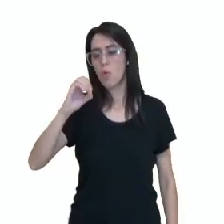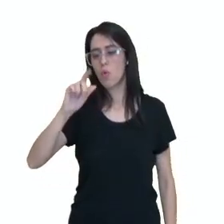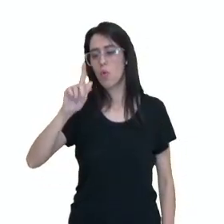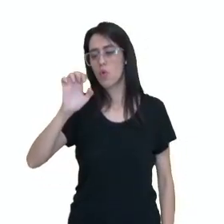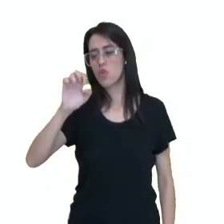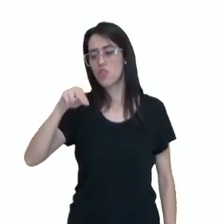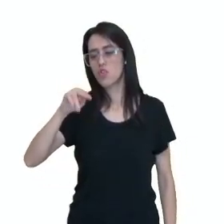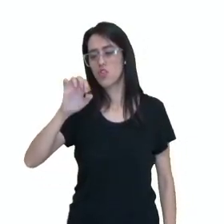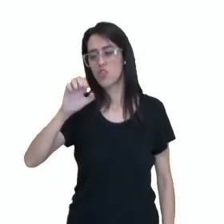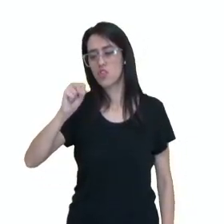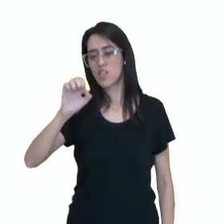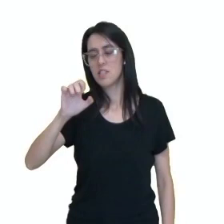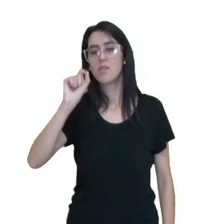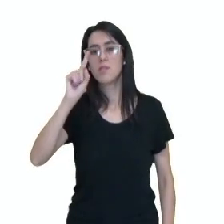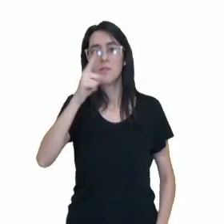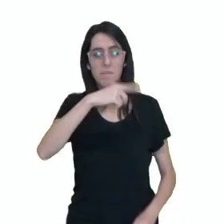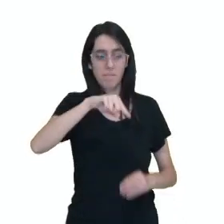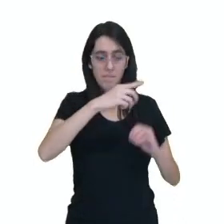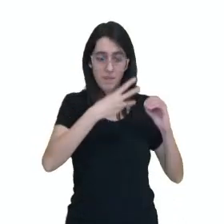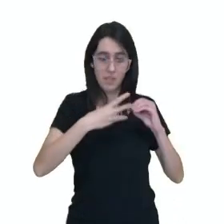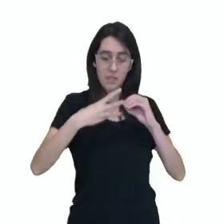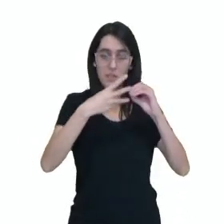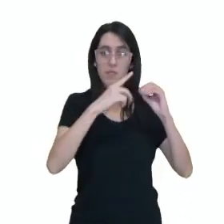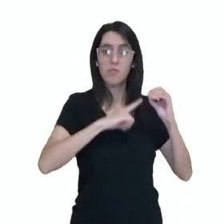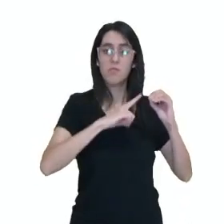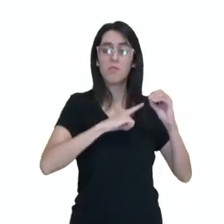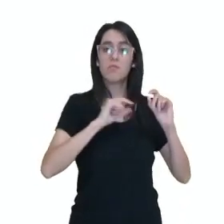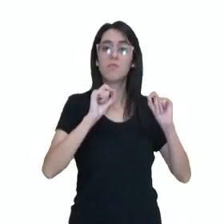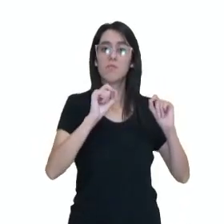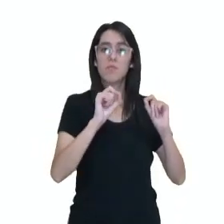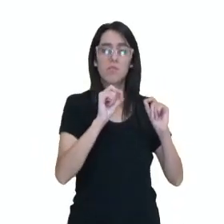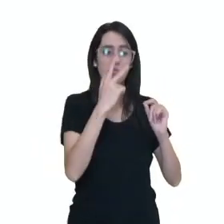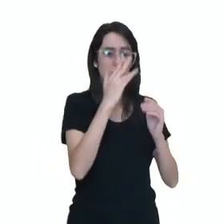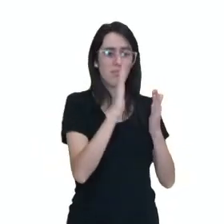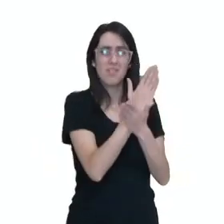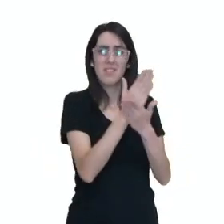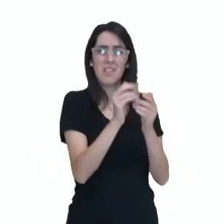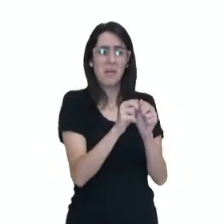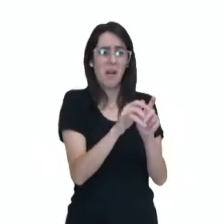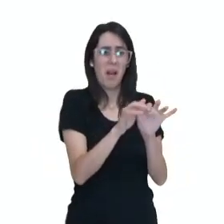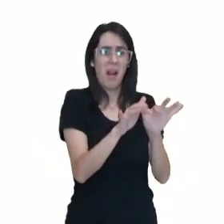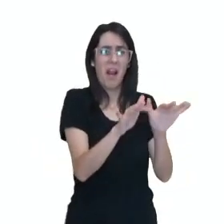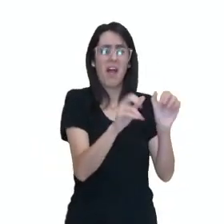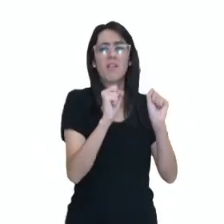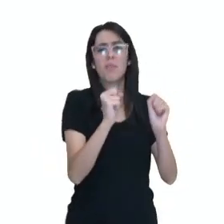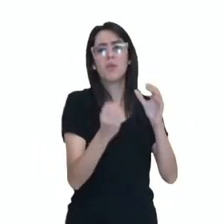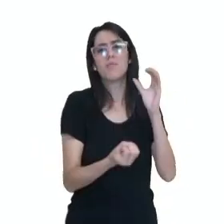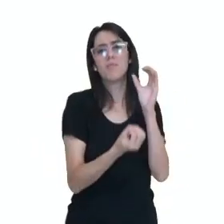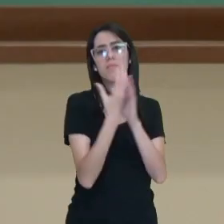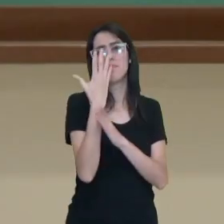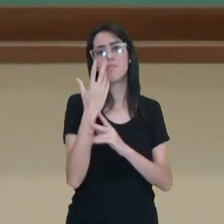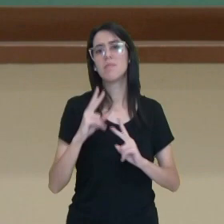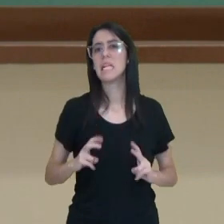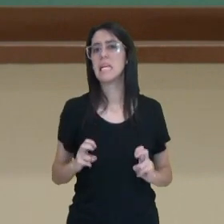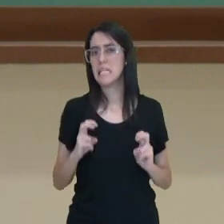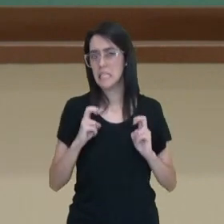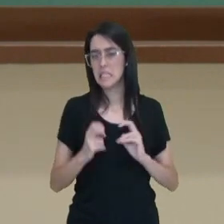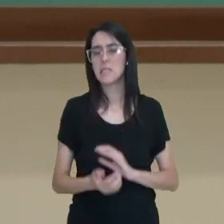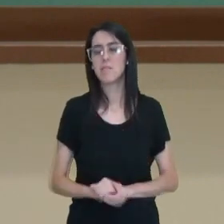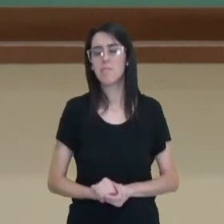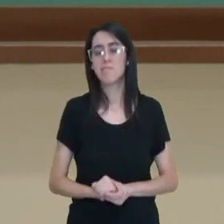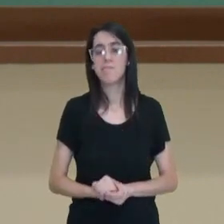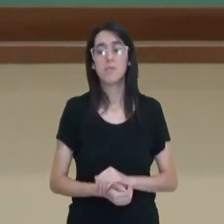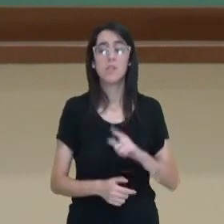capacidade das células de, né, se desenvolverem, de se dividirem demais e gerar um câncer, por exemplo, tá? E a